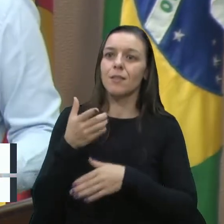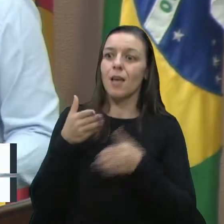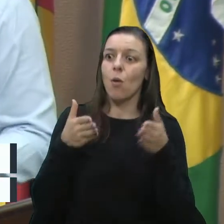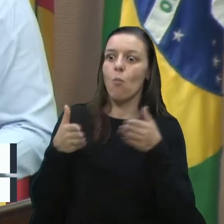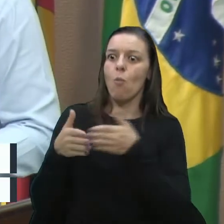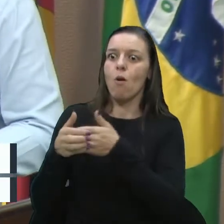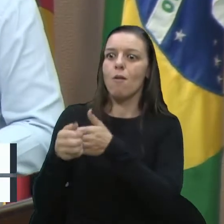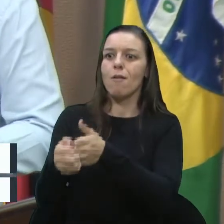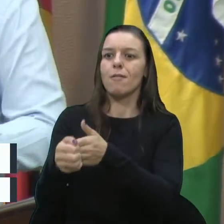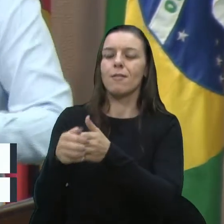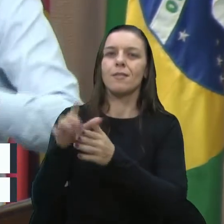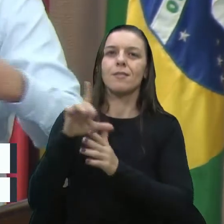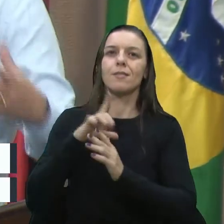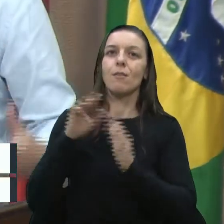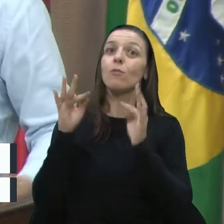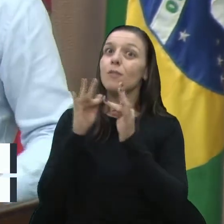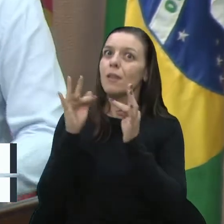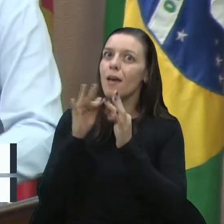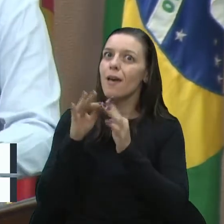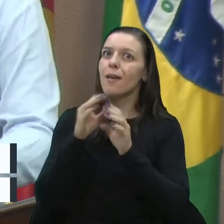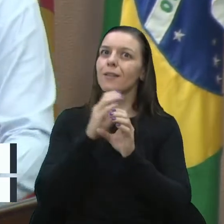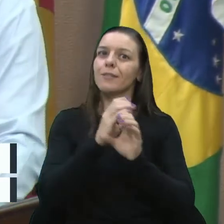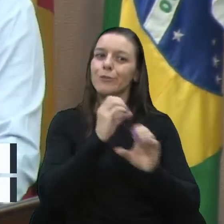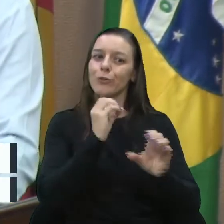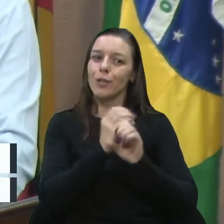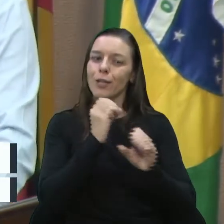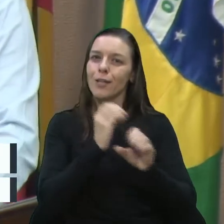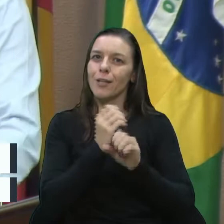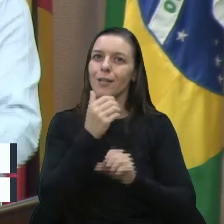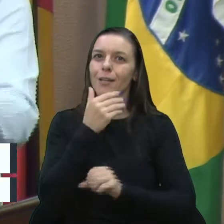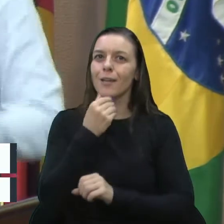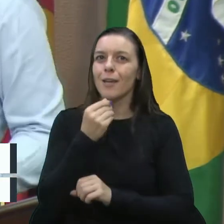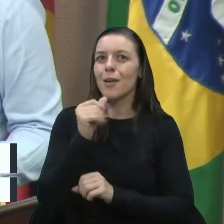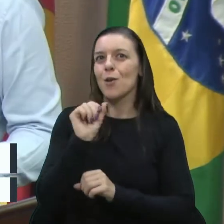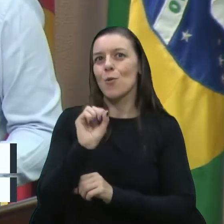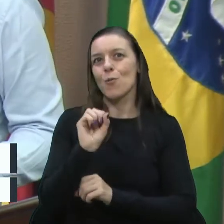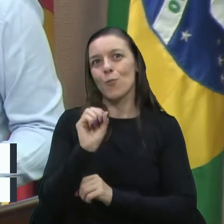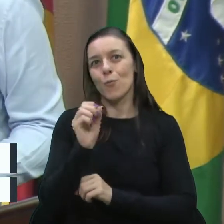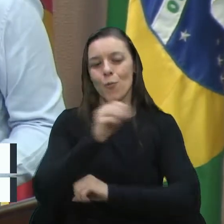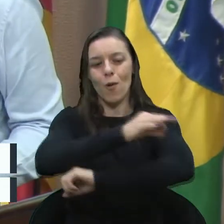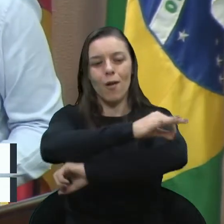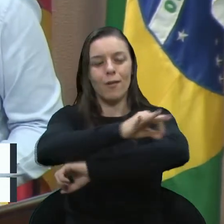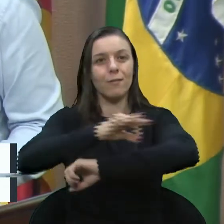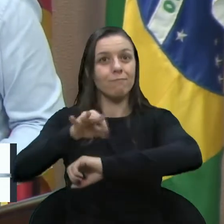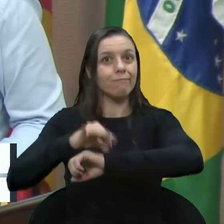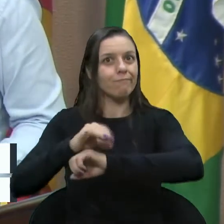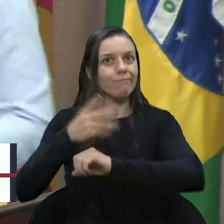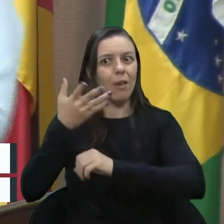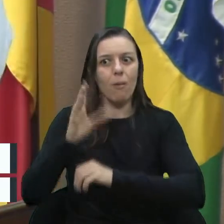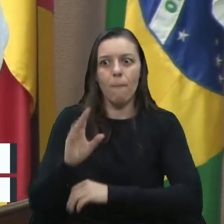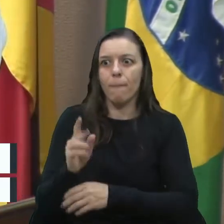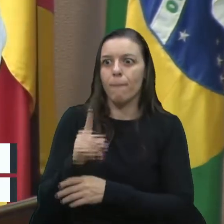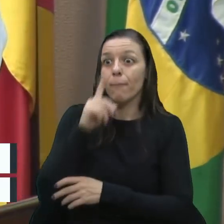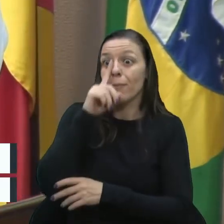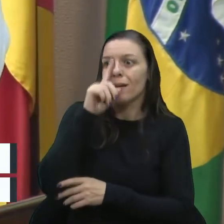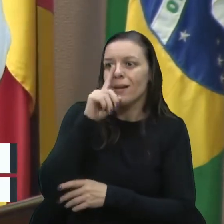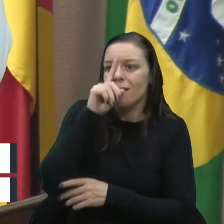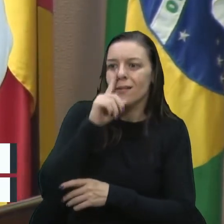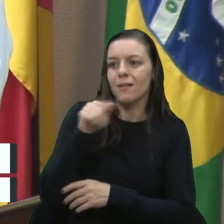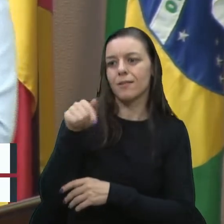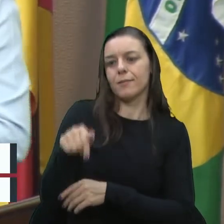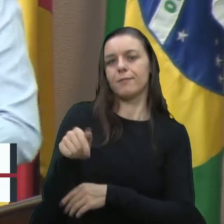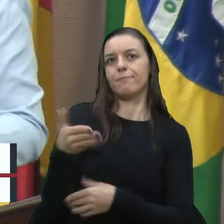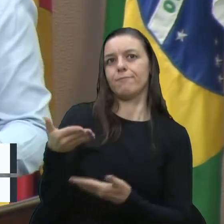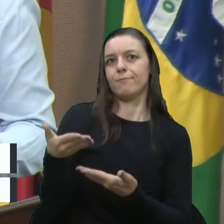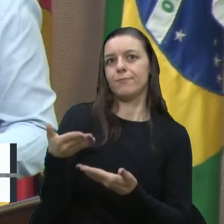orientação técnica de um engenheiro, de um arquiteto, colocam elas mesmas em risco. E aí,